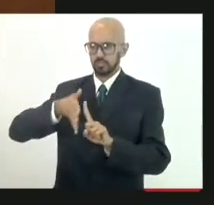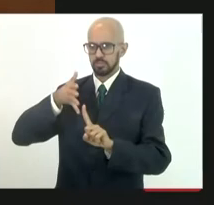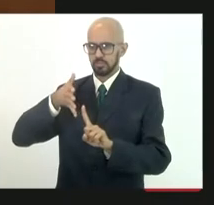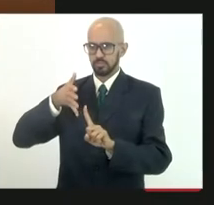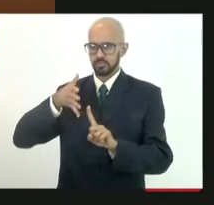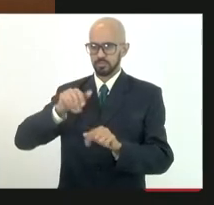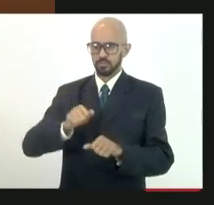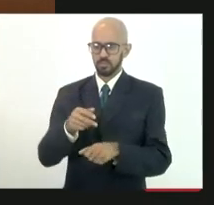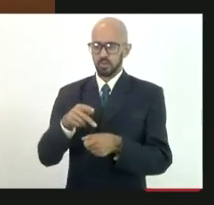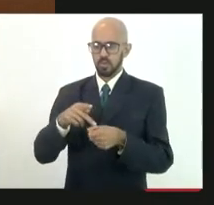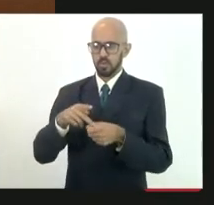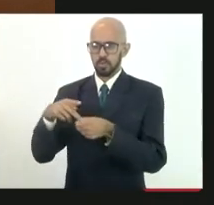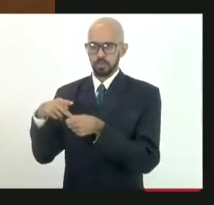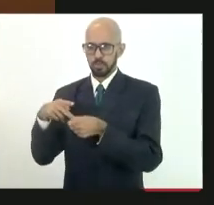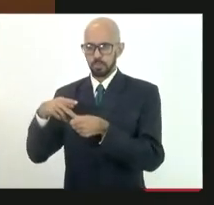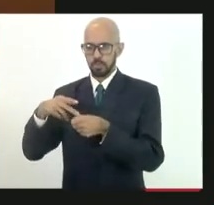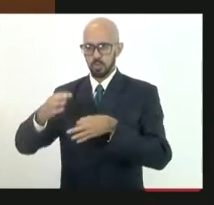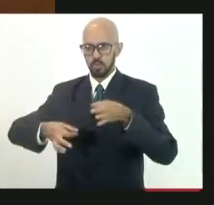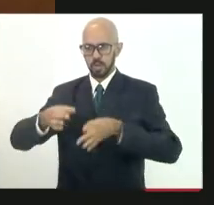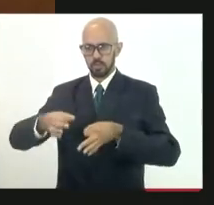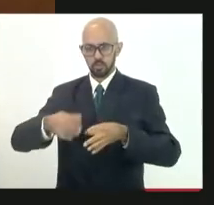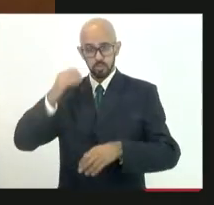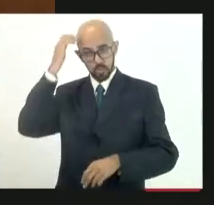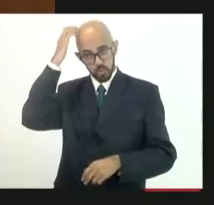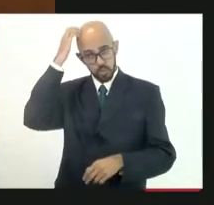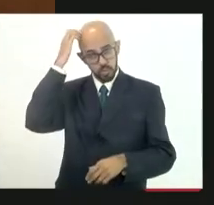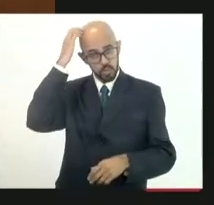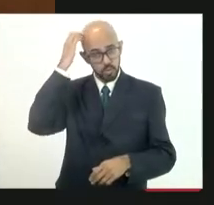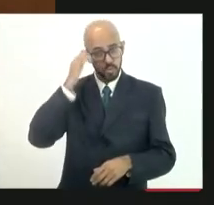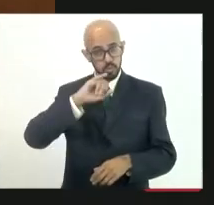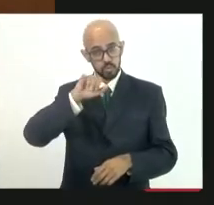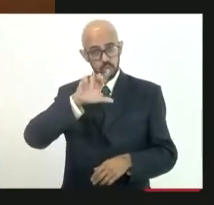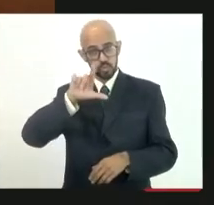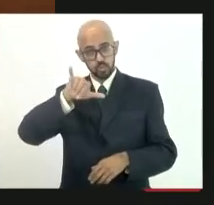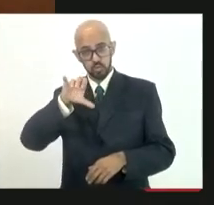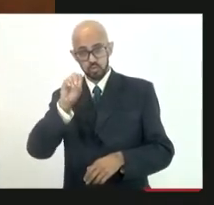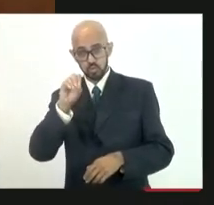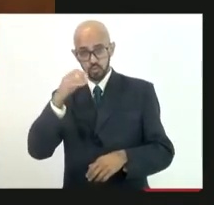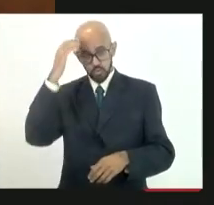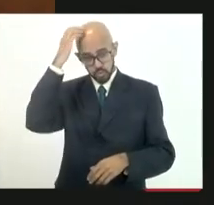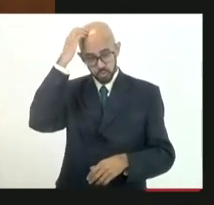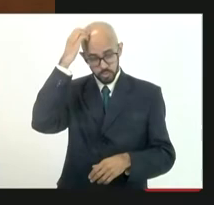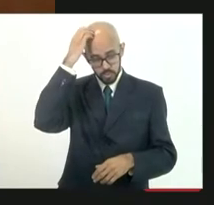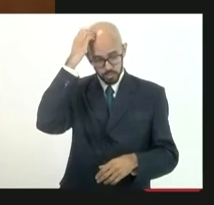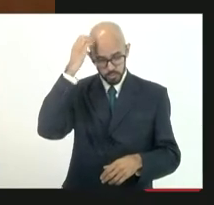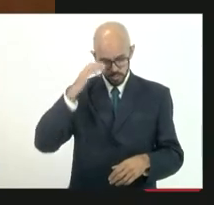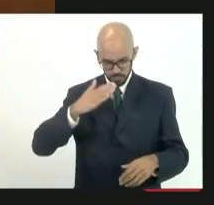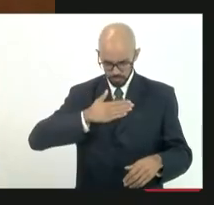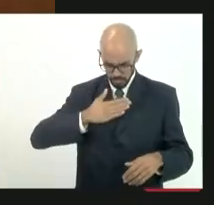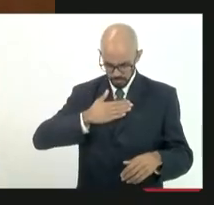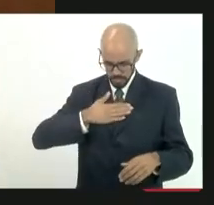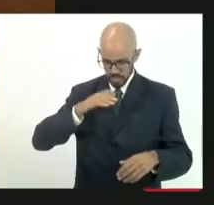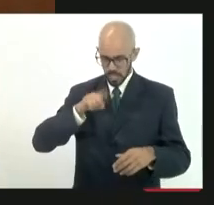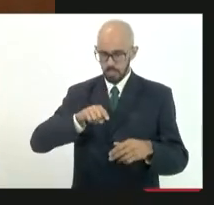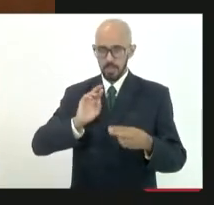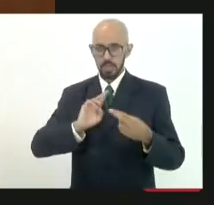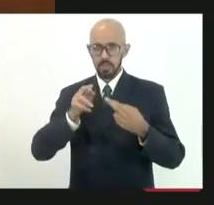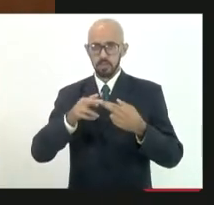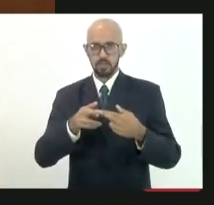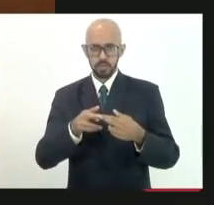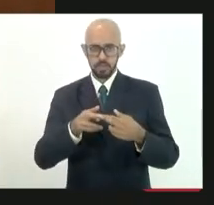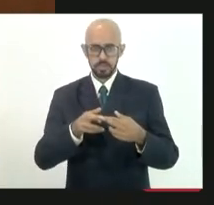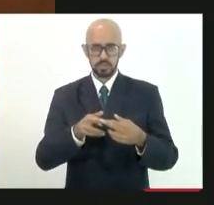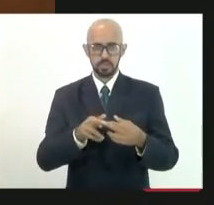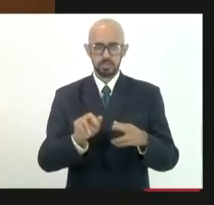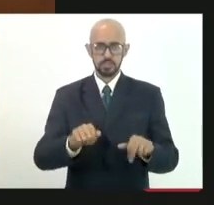o procurador Júlio José Araújo, né, que eu considero uma referência na defesa e na promoção